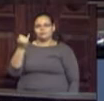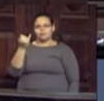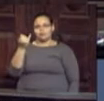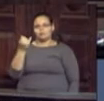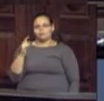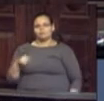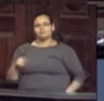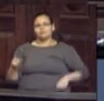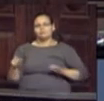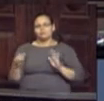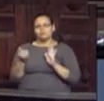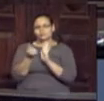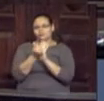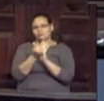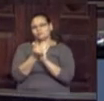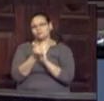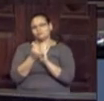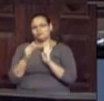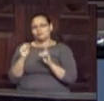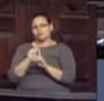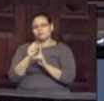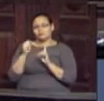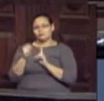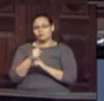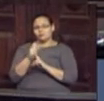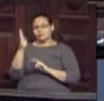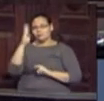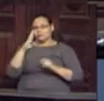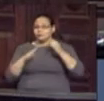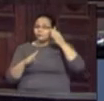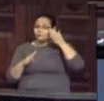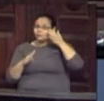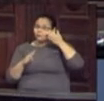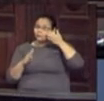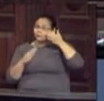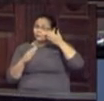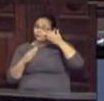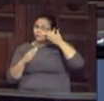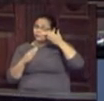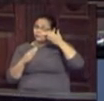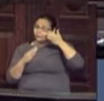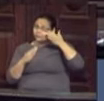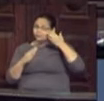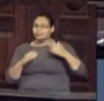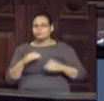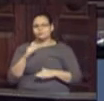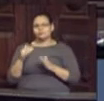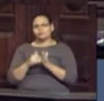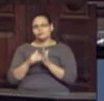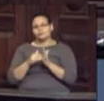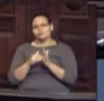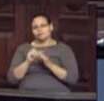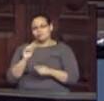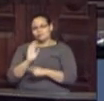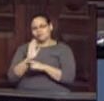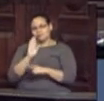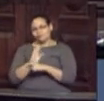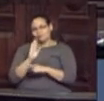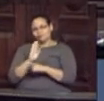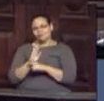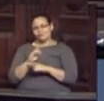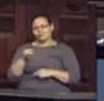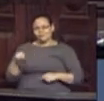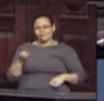emblema da sociedade brasileira em torno de causas humanitárias, sobretudo no combate à